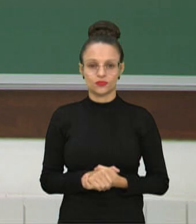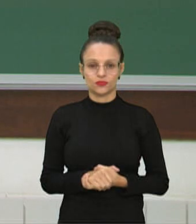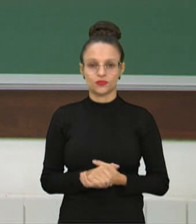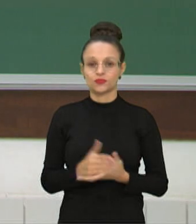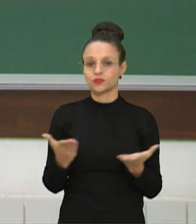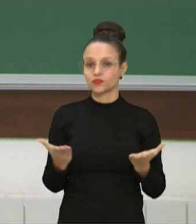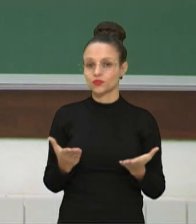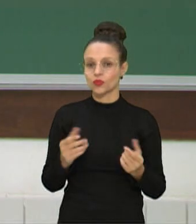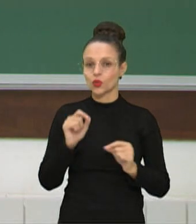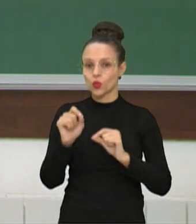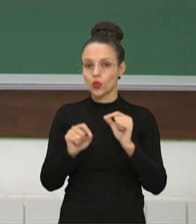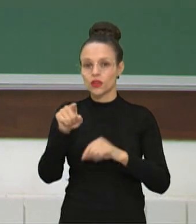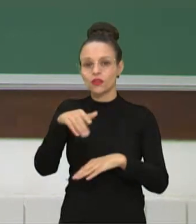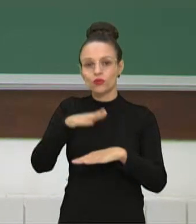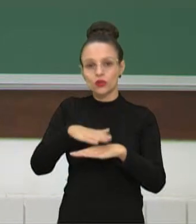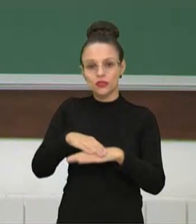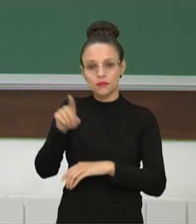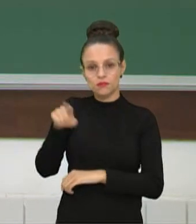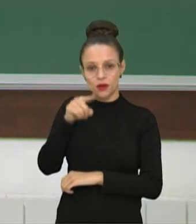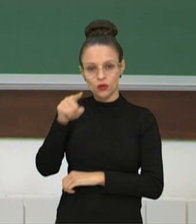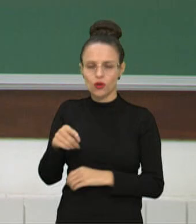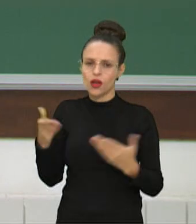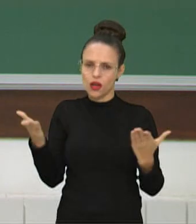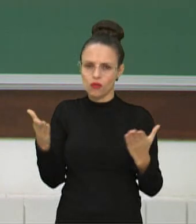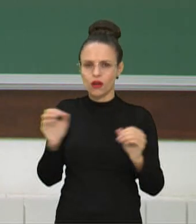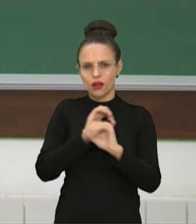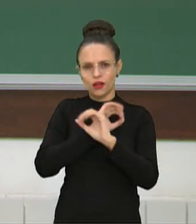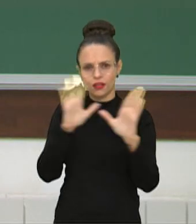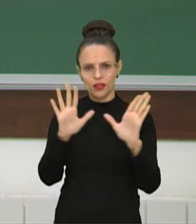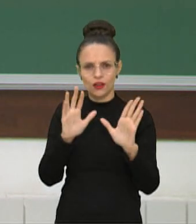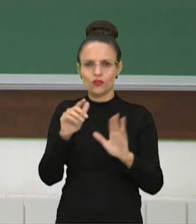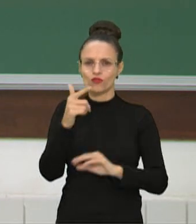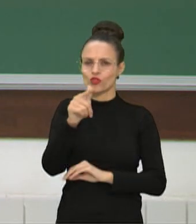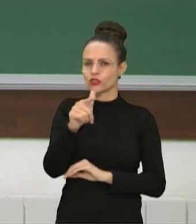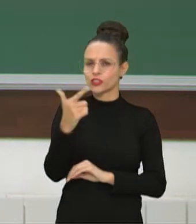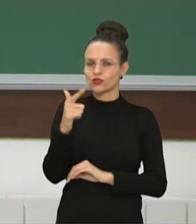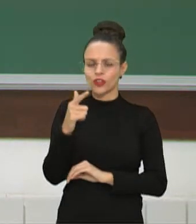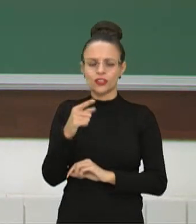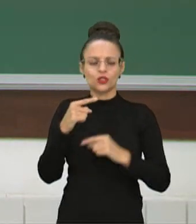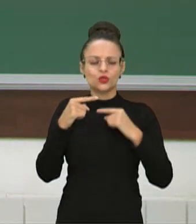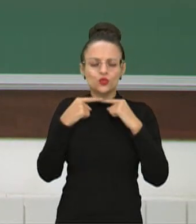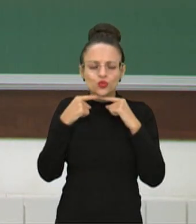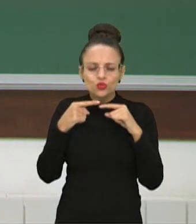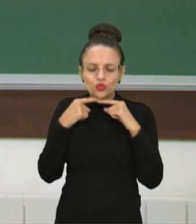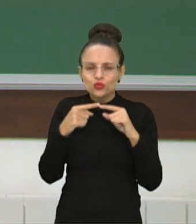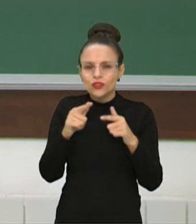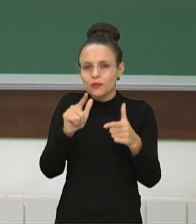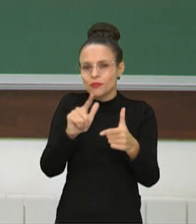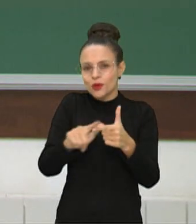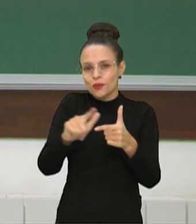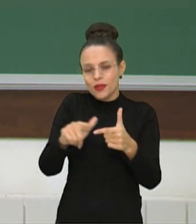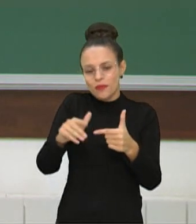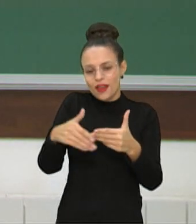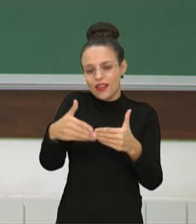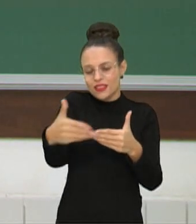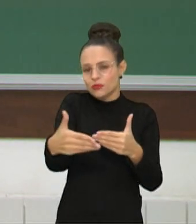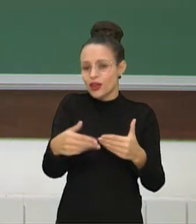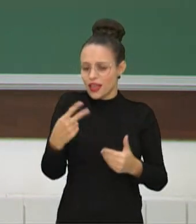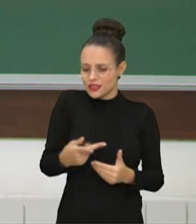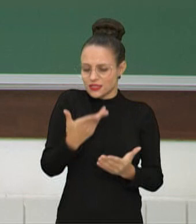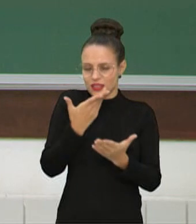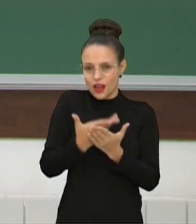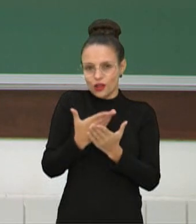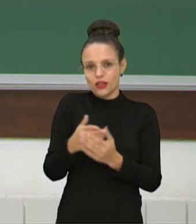O que você marcou? Acho que agora está definido, né? Você não vai ter mais problemas depois desta